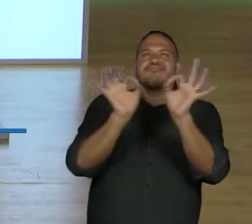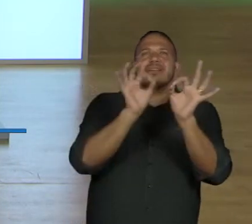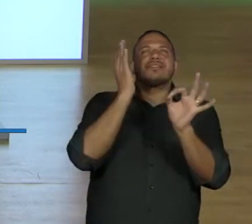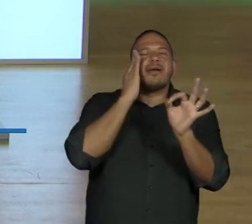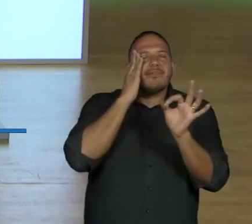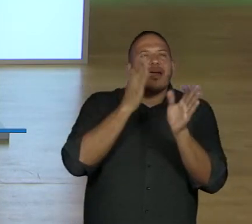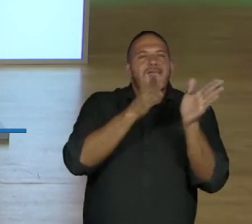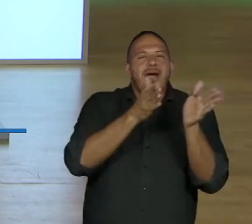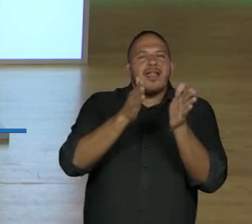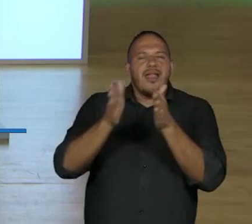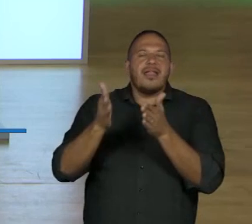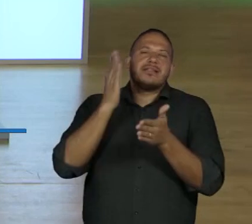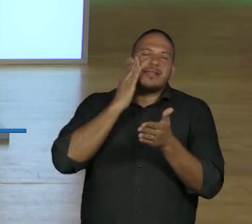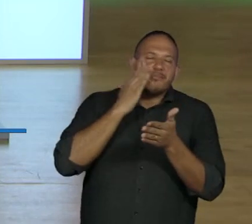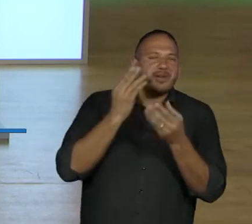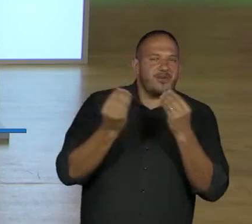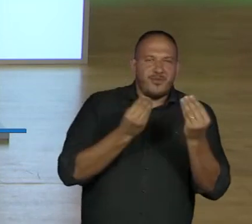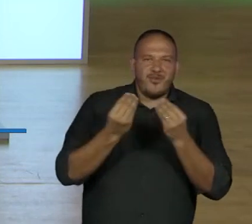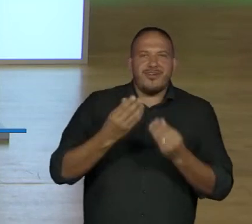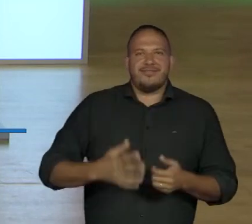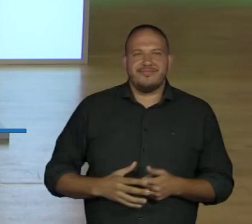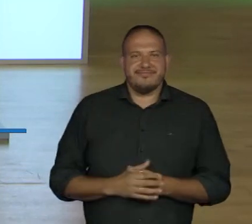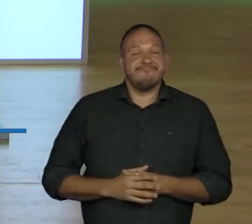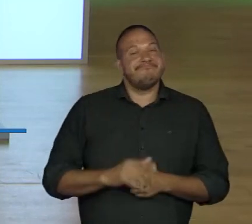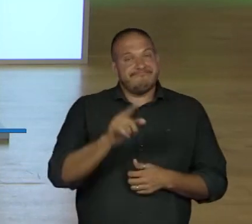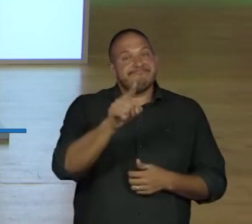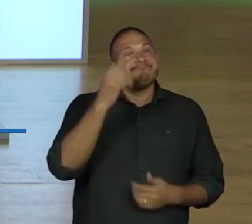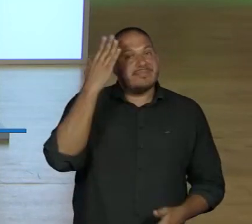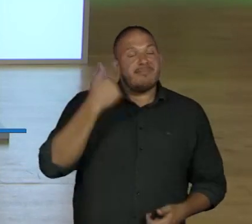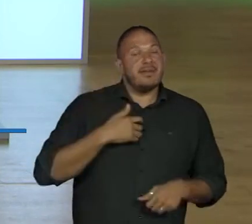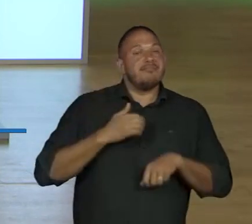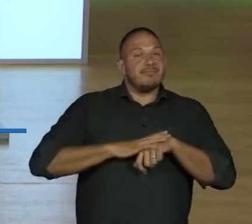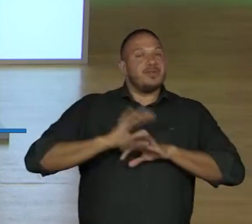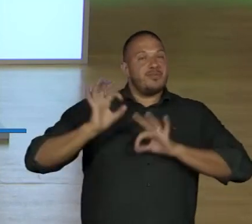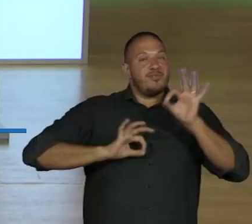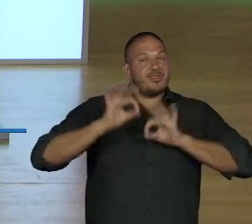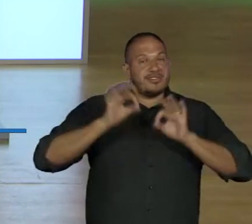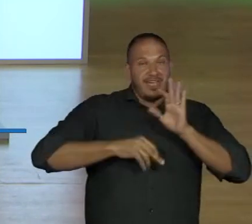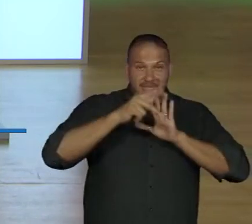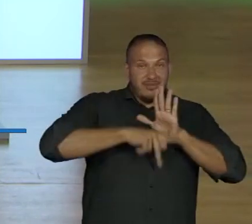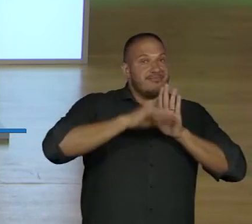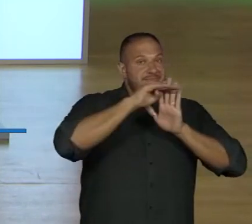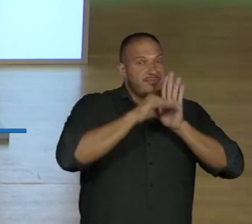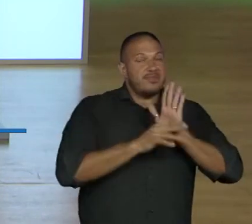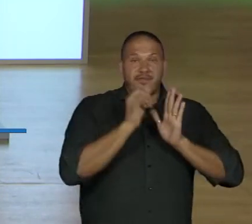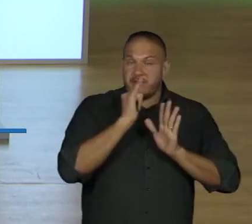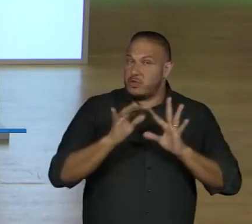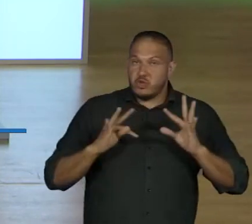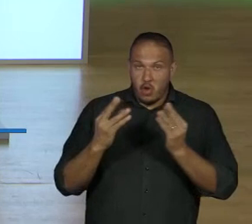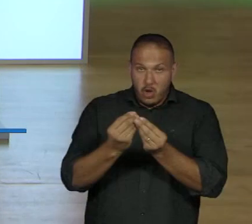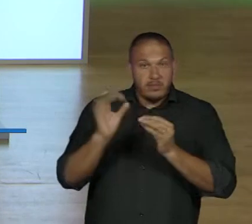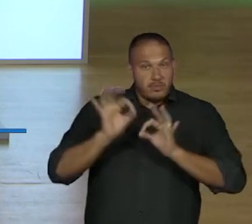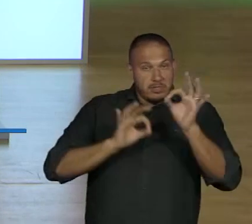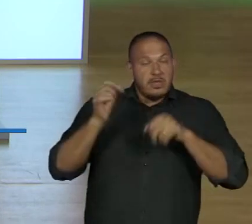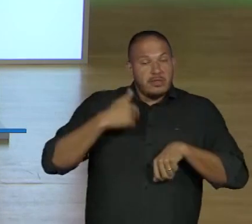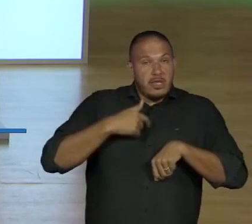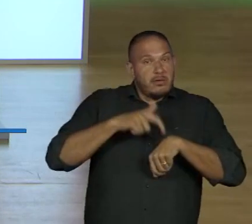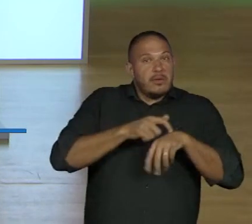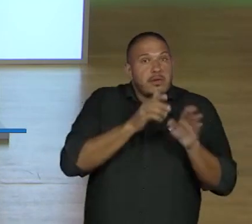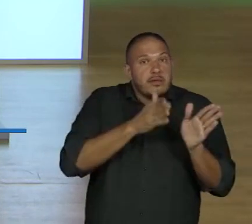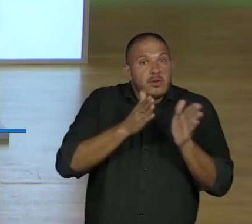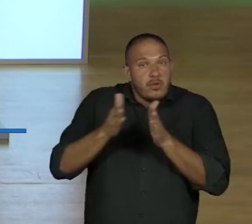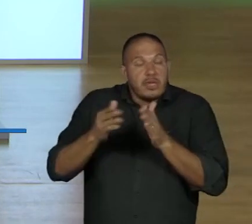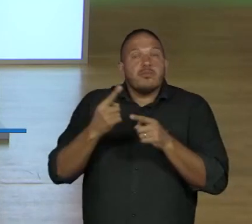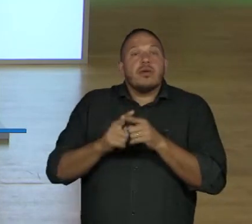e dando sentido para aquele movimento, né? E sabendo que é um projeto, eu já coloquei para eles que todo projeto tem uma sequência, porque no final tem